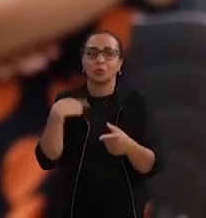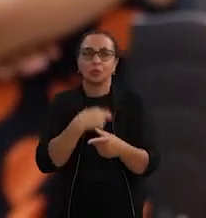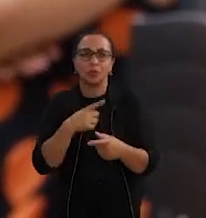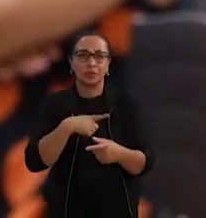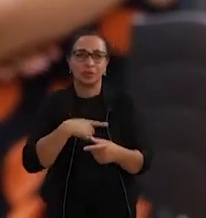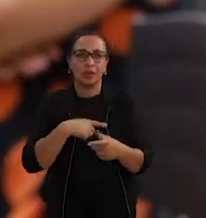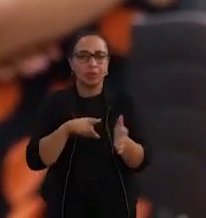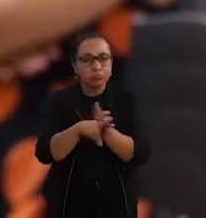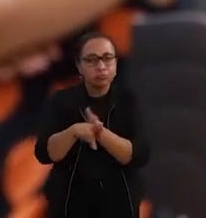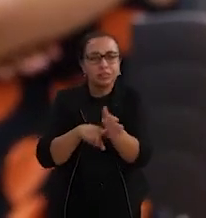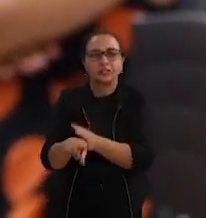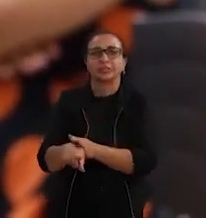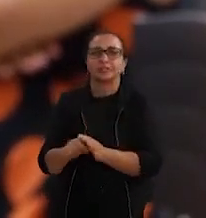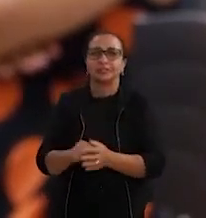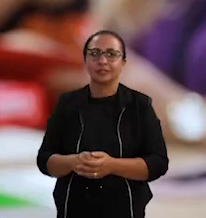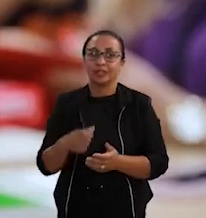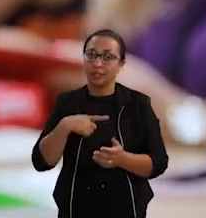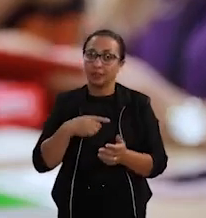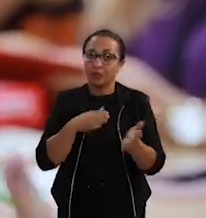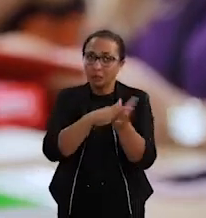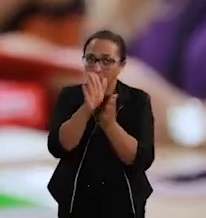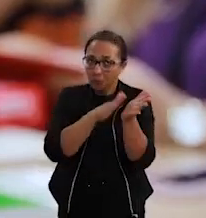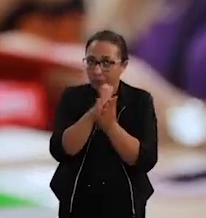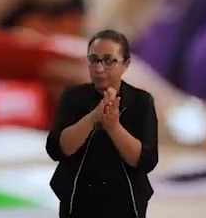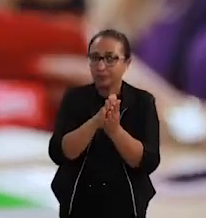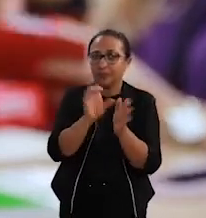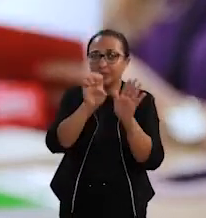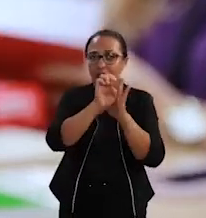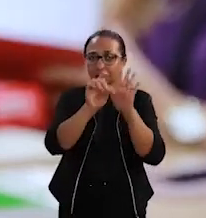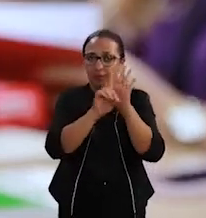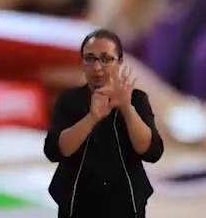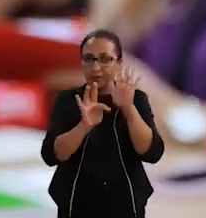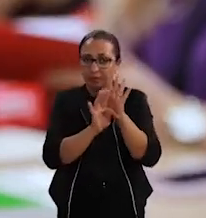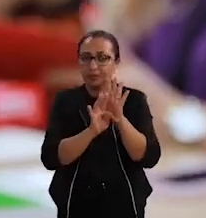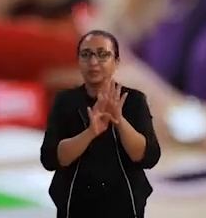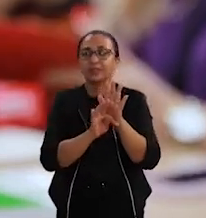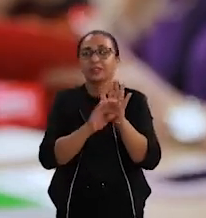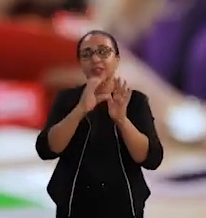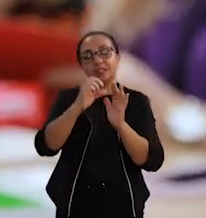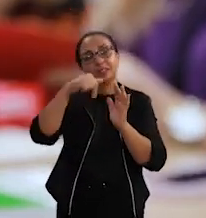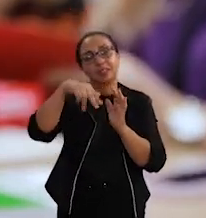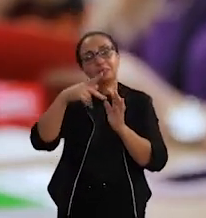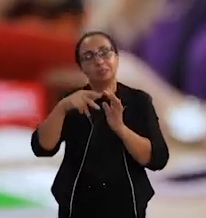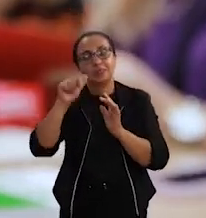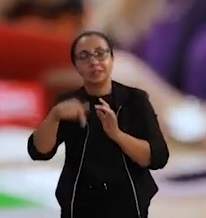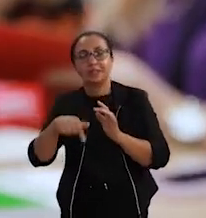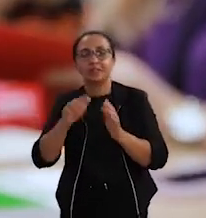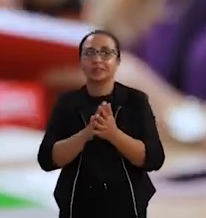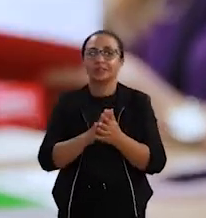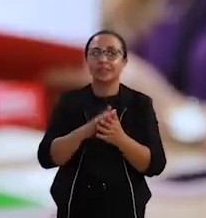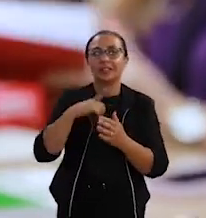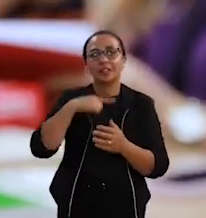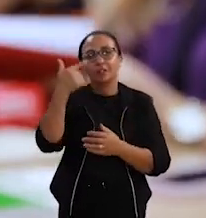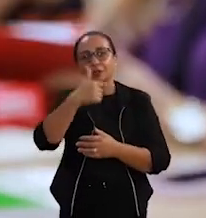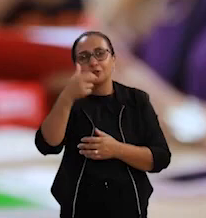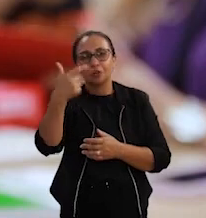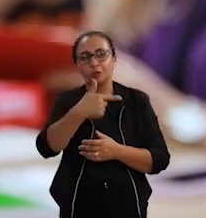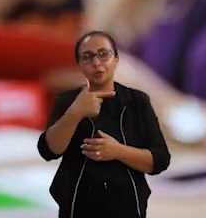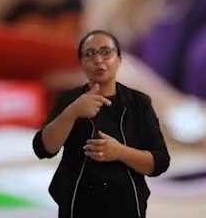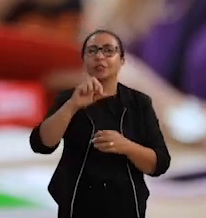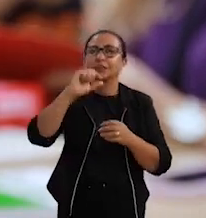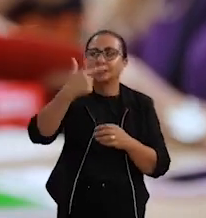do problema que a gente está visando investigar? Houve a publicação, né, do edital universal do CNPq, com